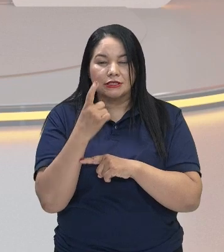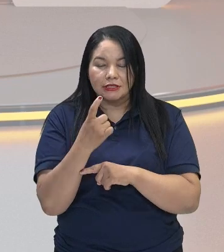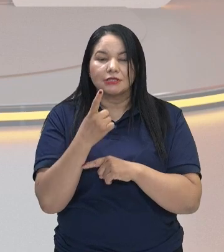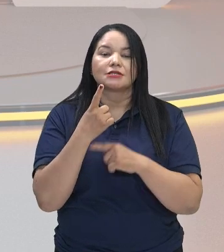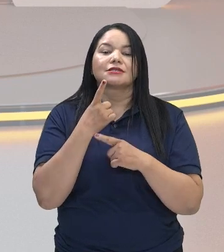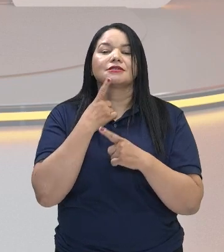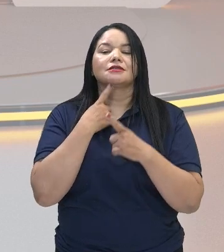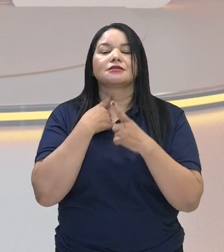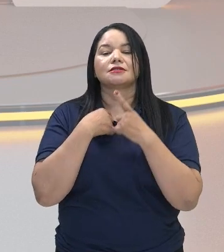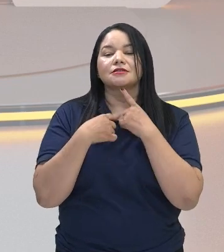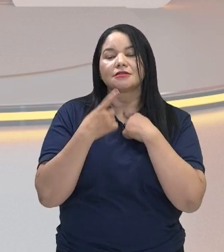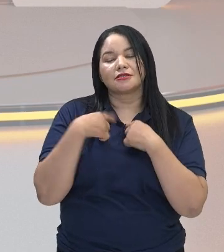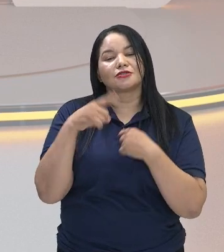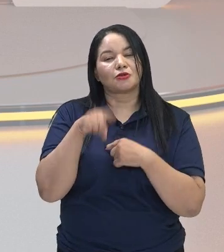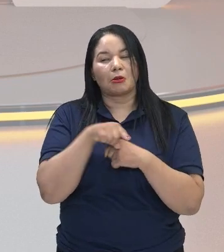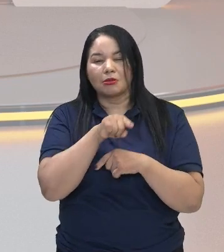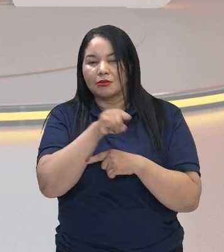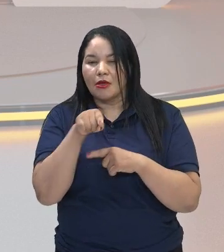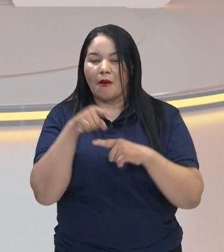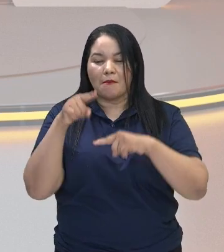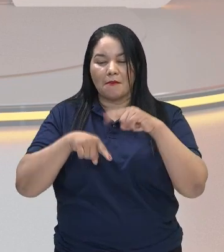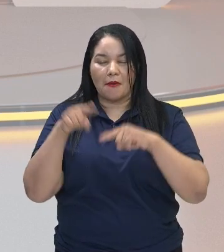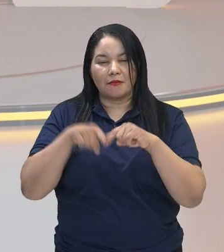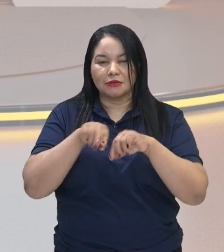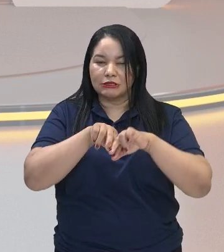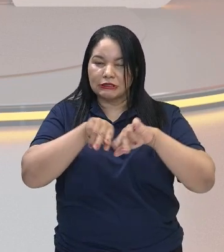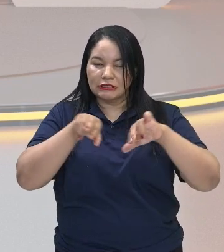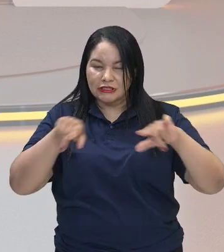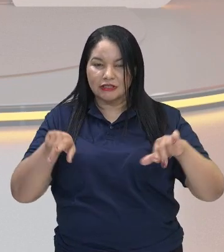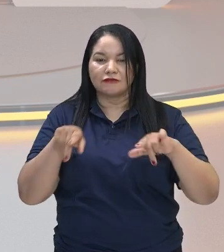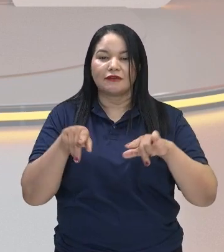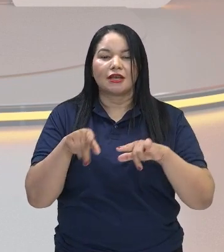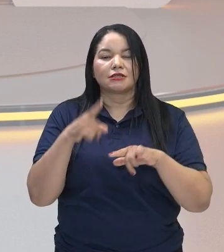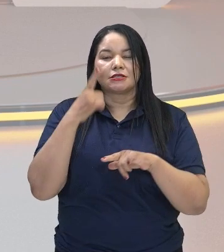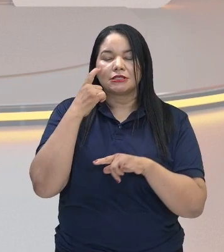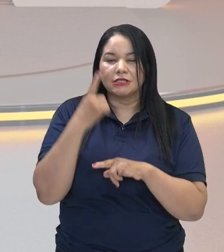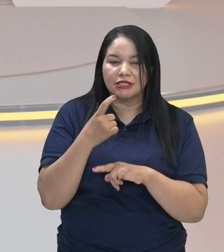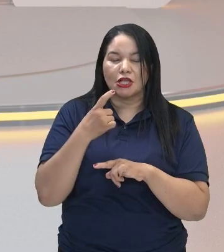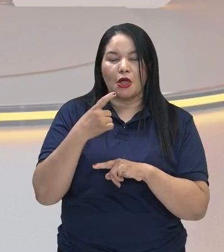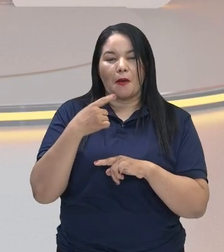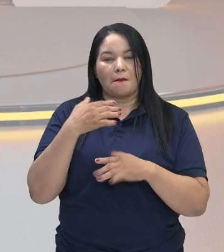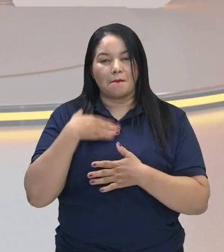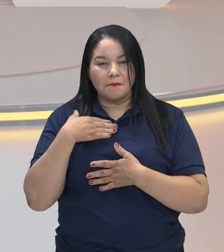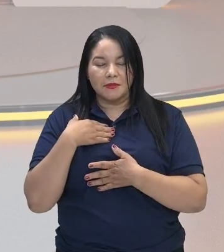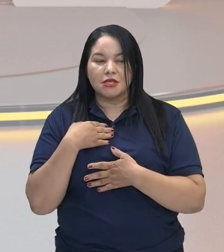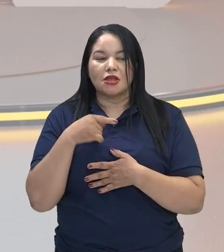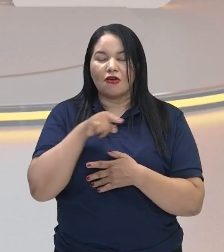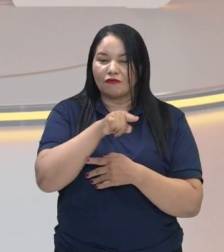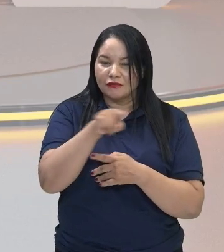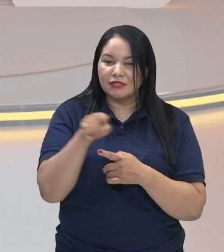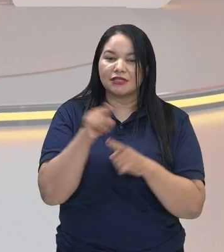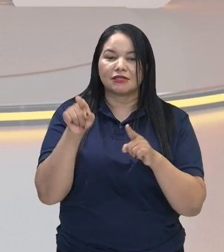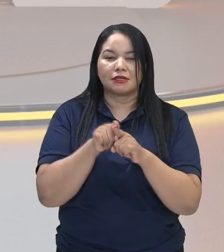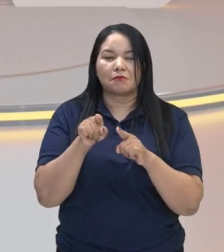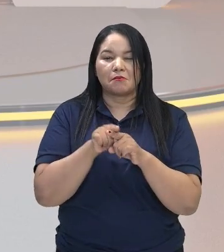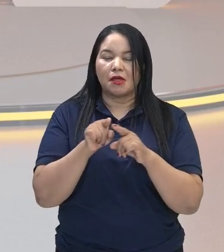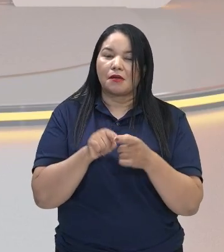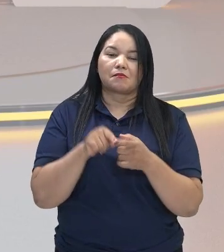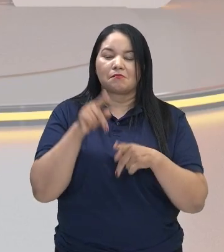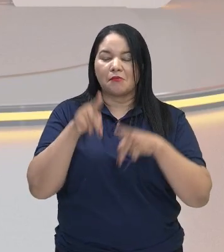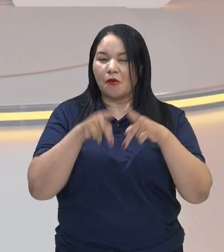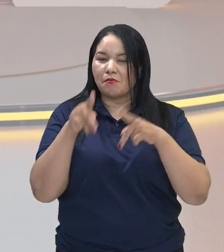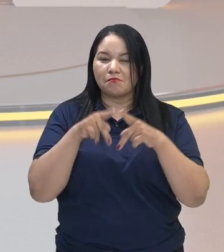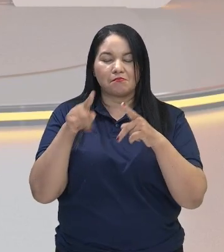desejos para nós, em objetos de desejo, não só para mim, não só para você, mas para o público